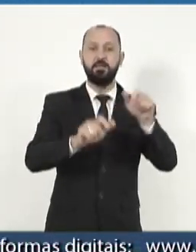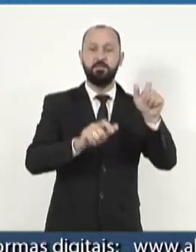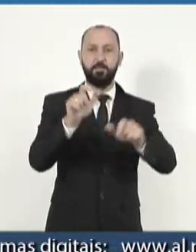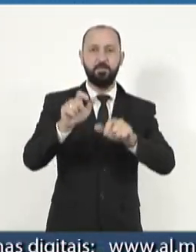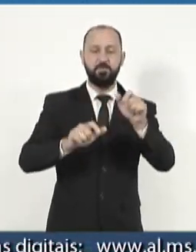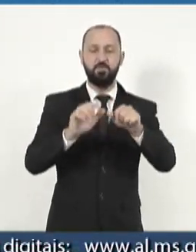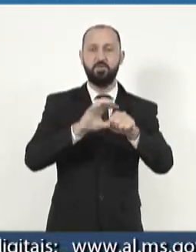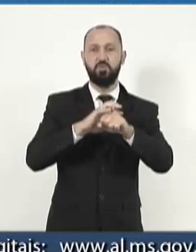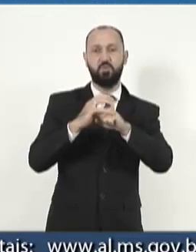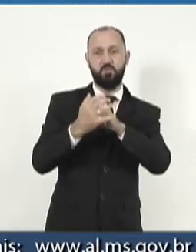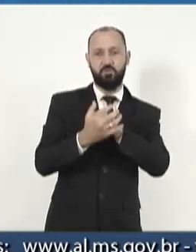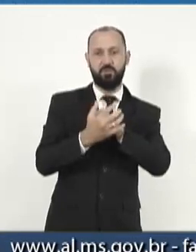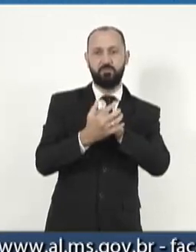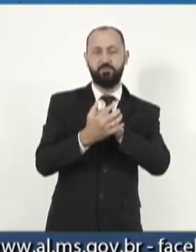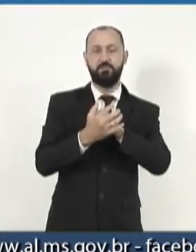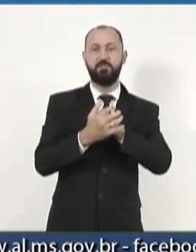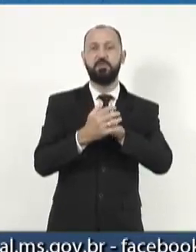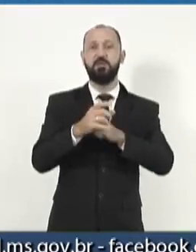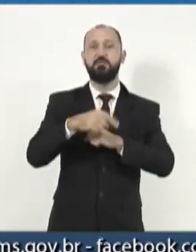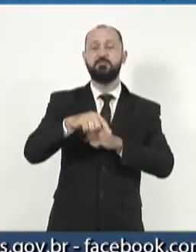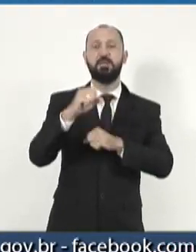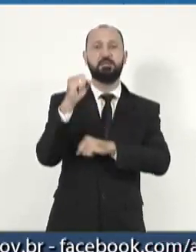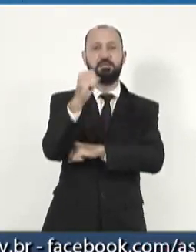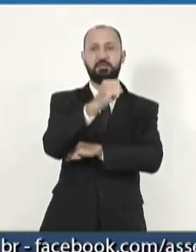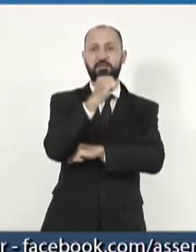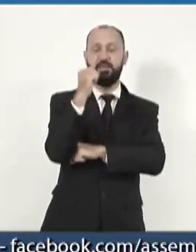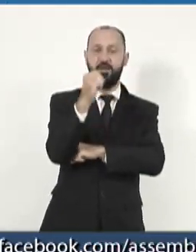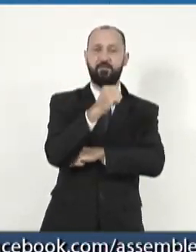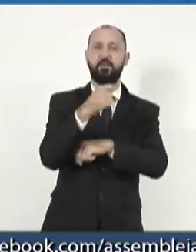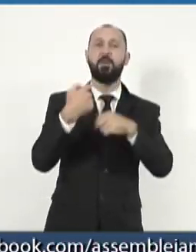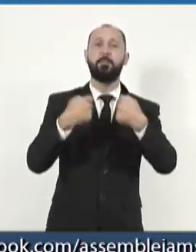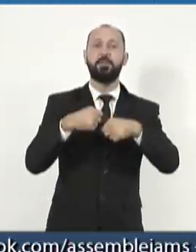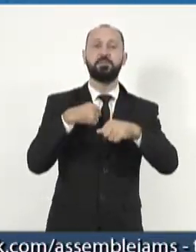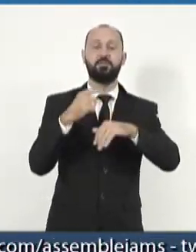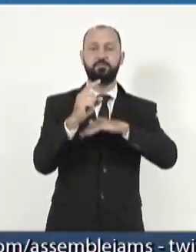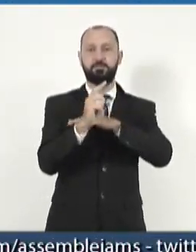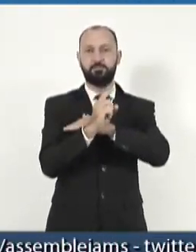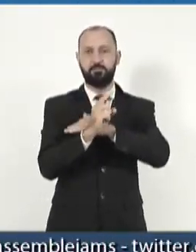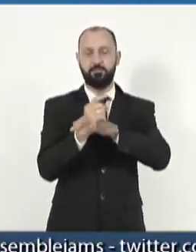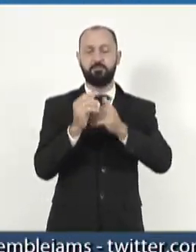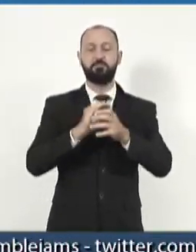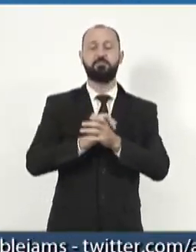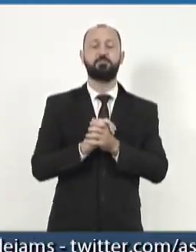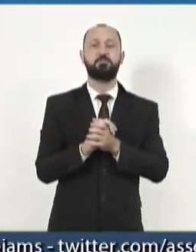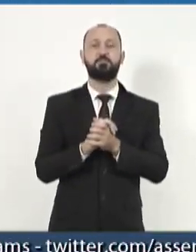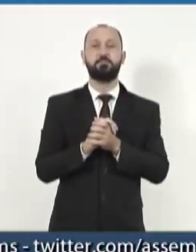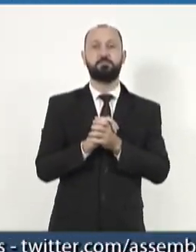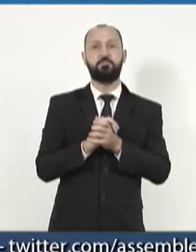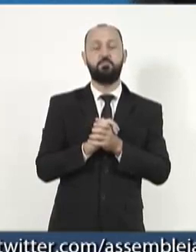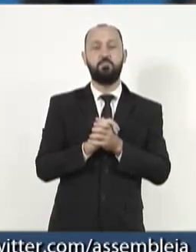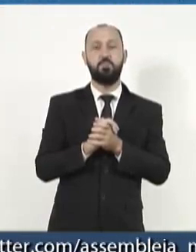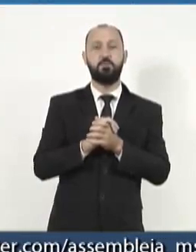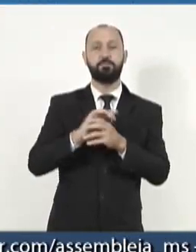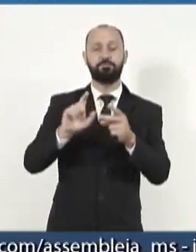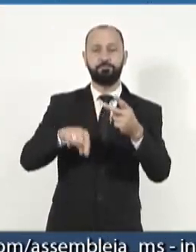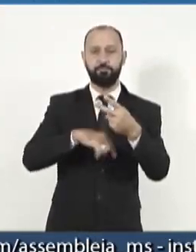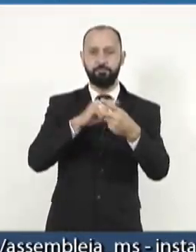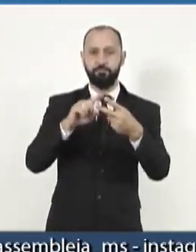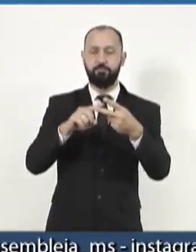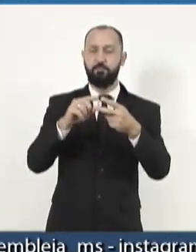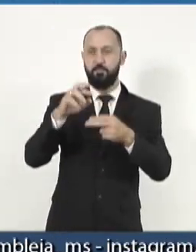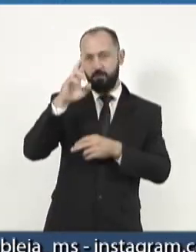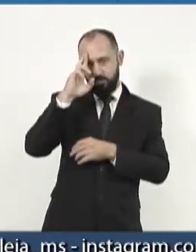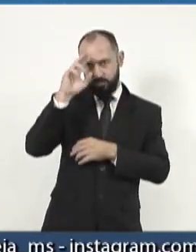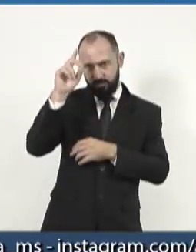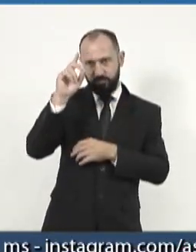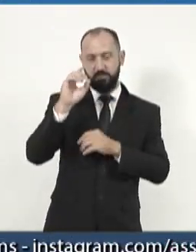proposta de um aporte financeiro extra para a CACEMES, porque reconhecendo o trabalho que a CACEMES